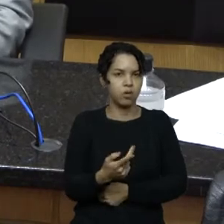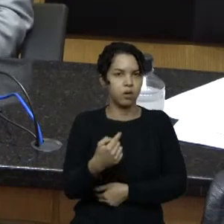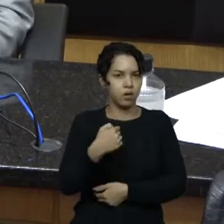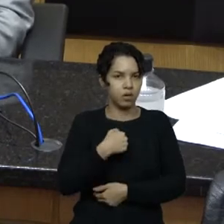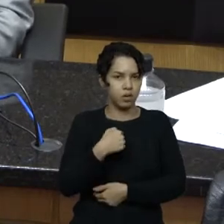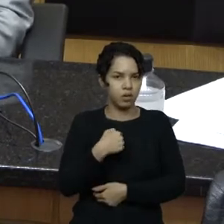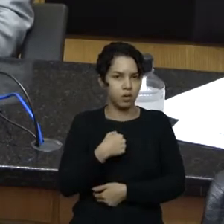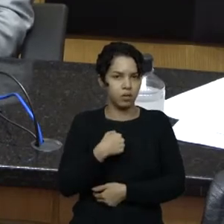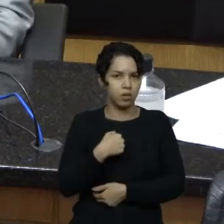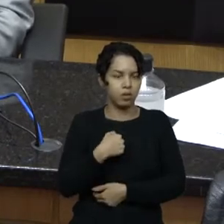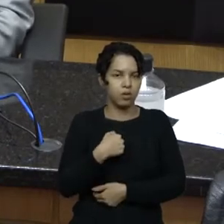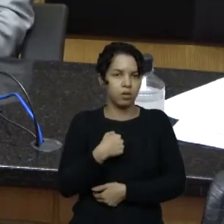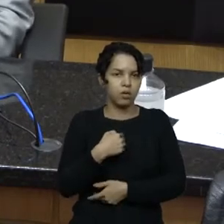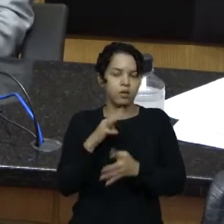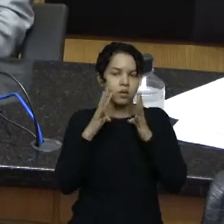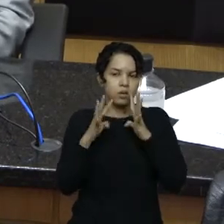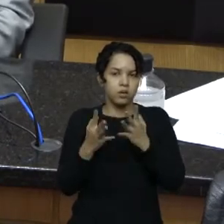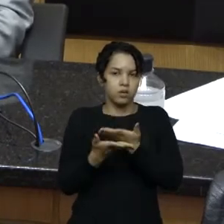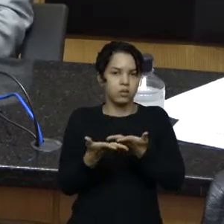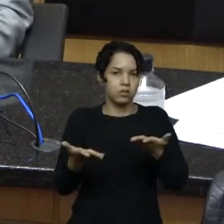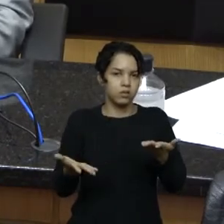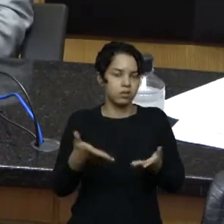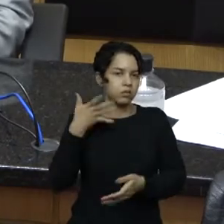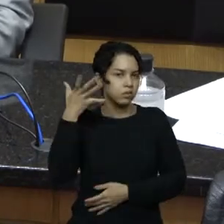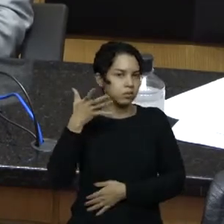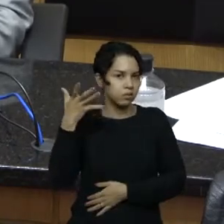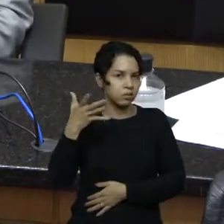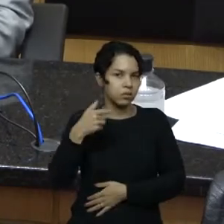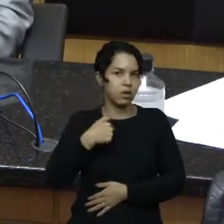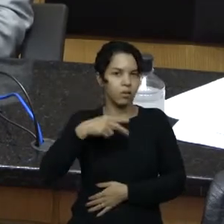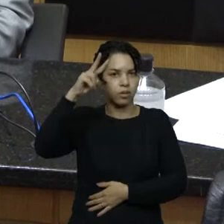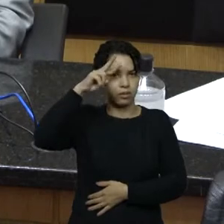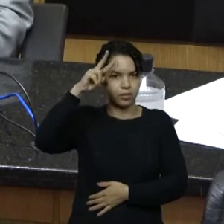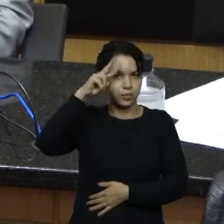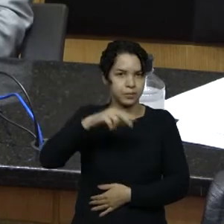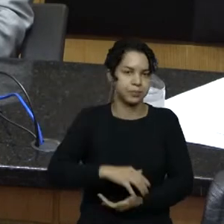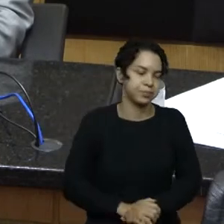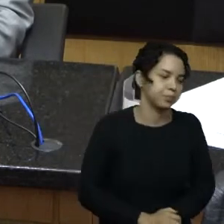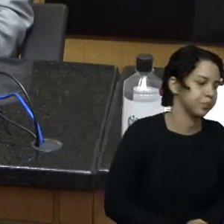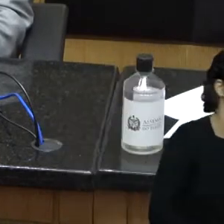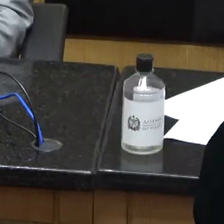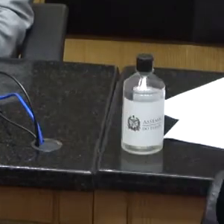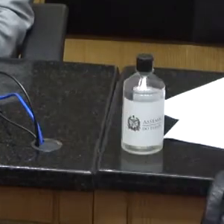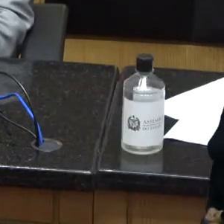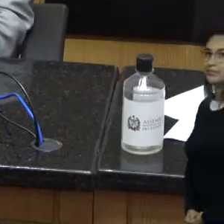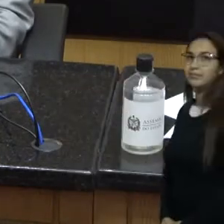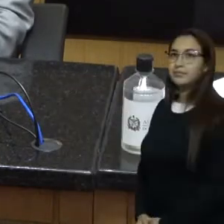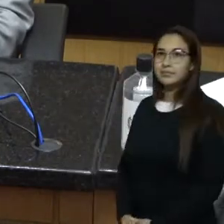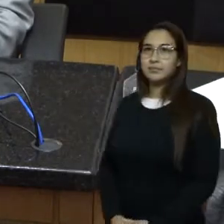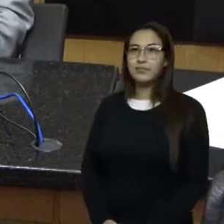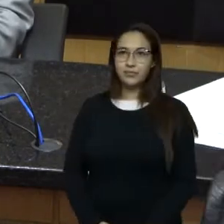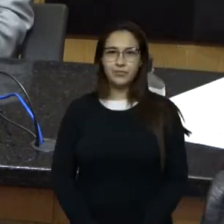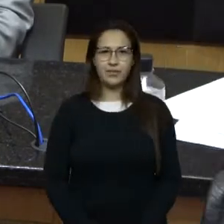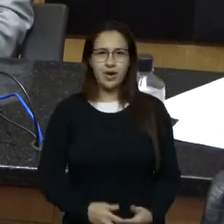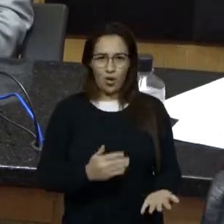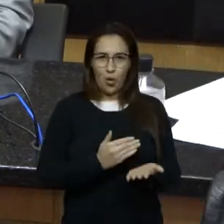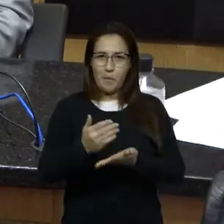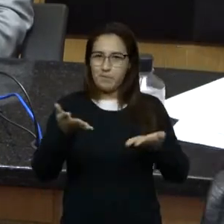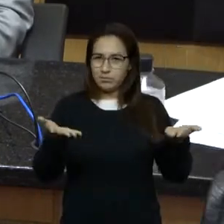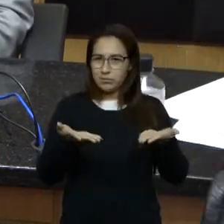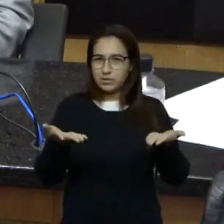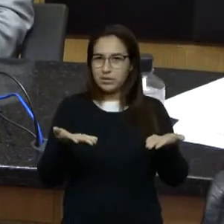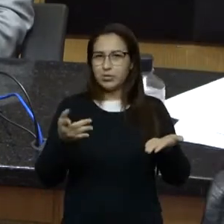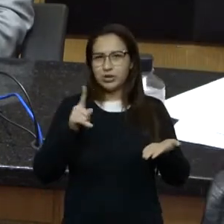estava ouvindo os colegas passava esse filme na minha cabeça e nós de hoje se a questão